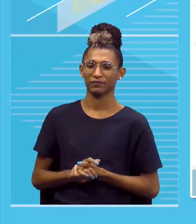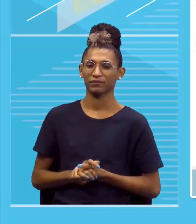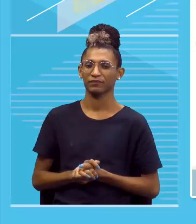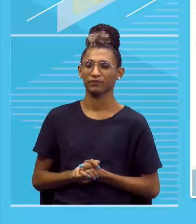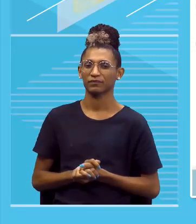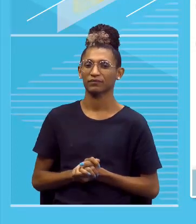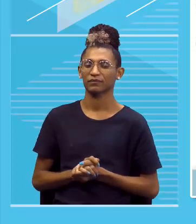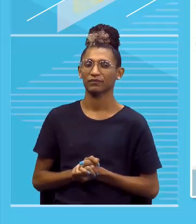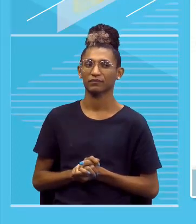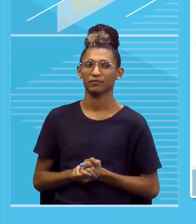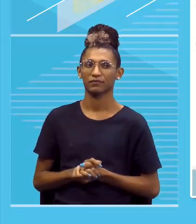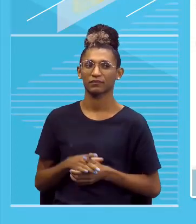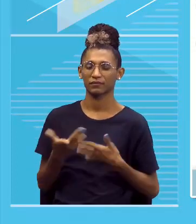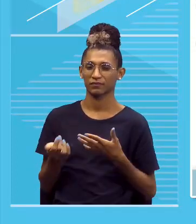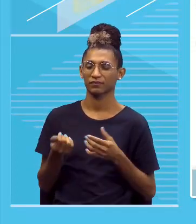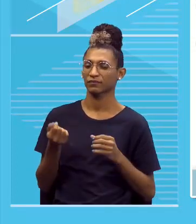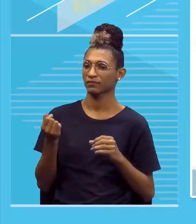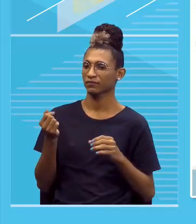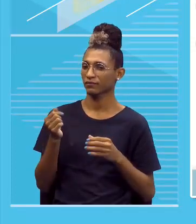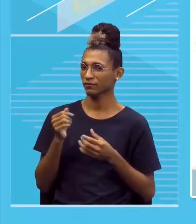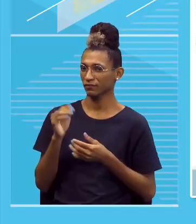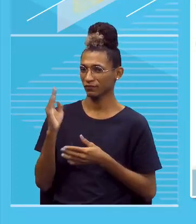depende do café